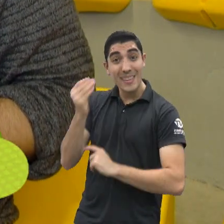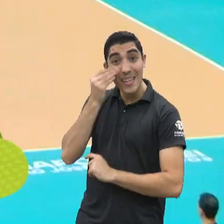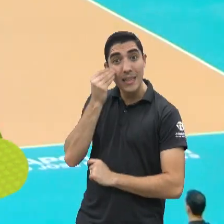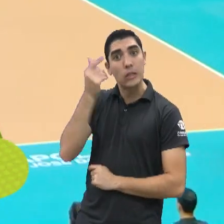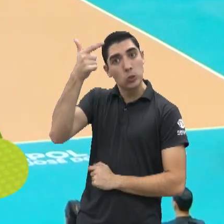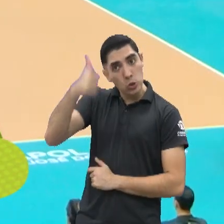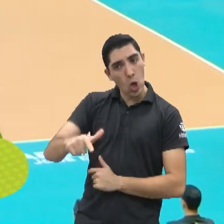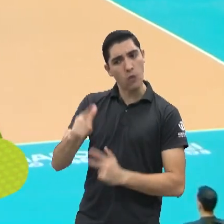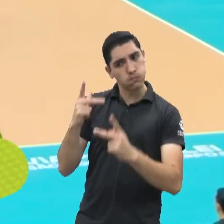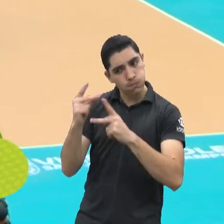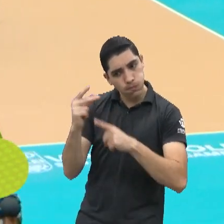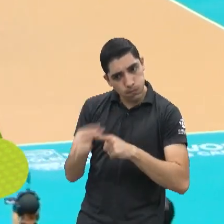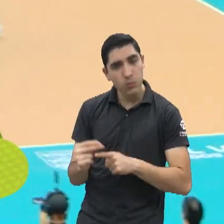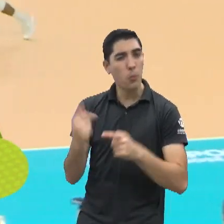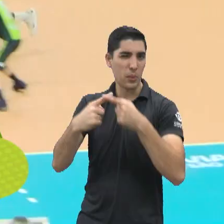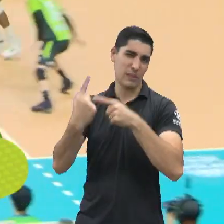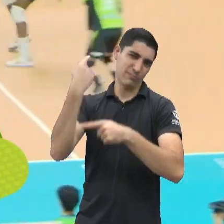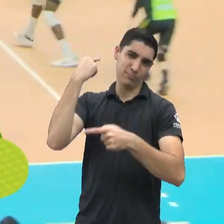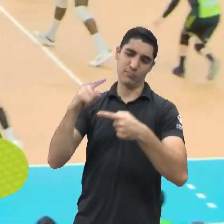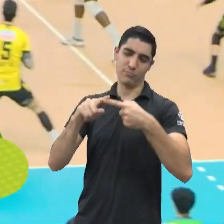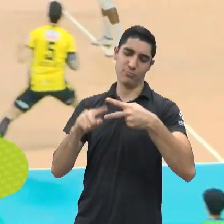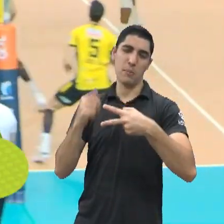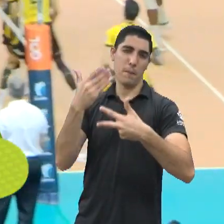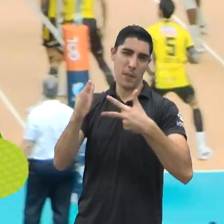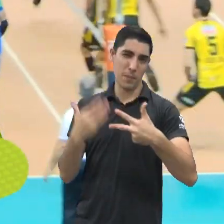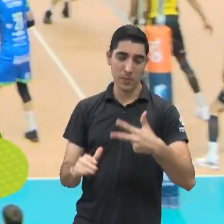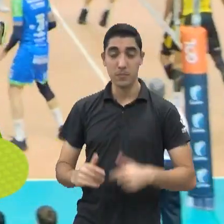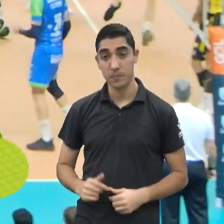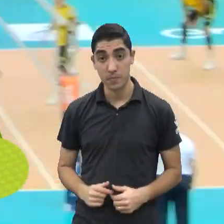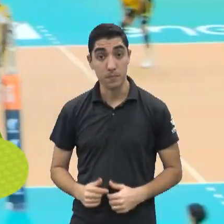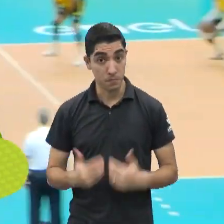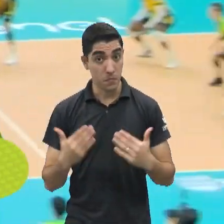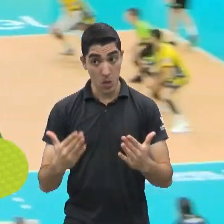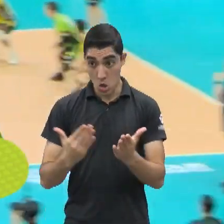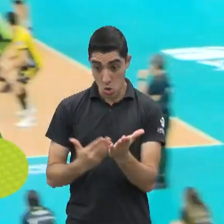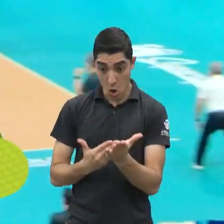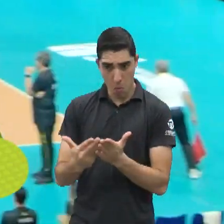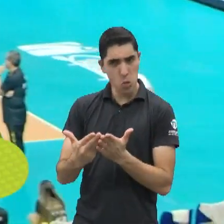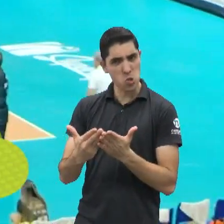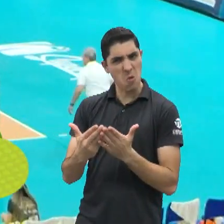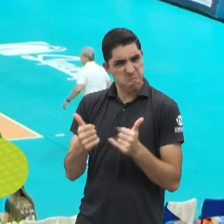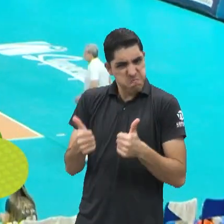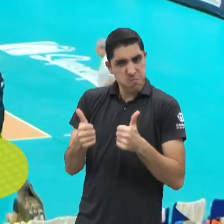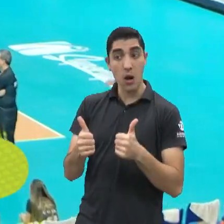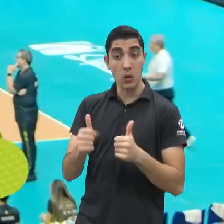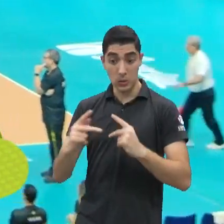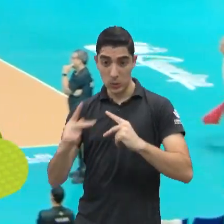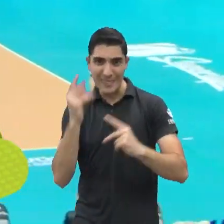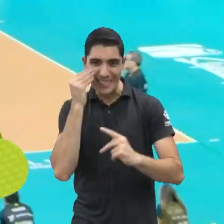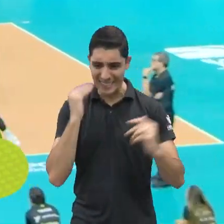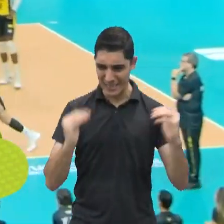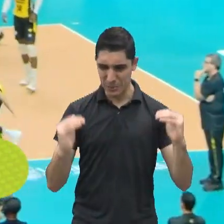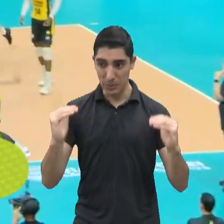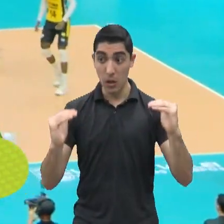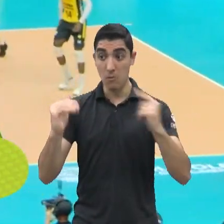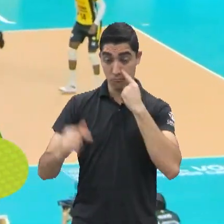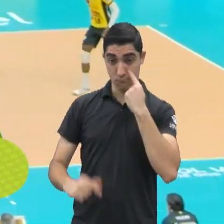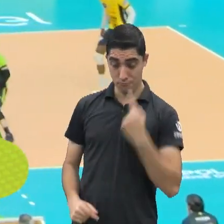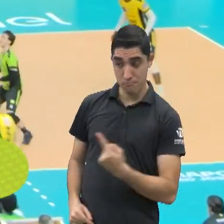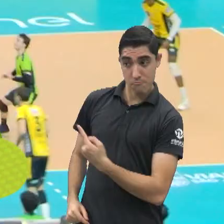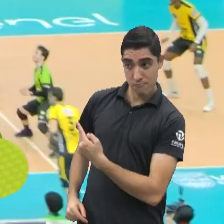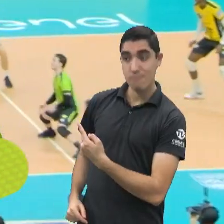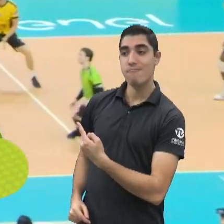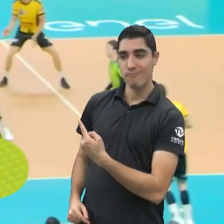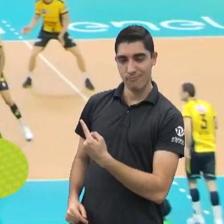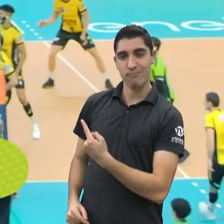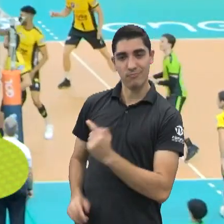reabilitação. Os visitantes começaram animados, em ritmo forte. O São José tentava acompanhar. Nessa, a bola até passou pelo